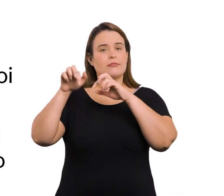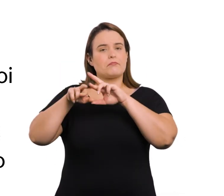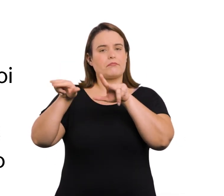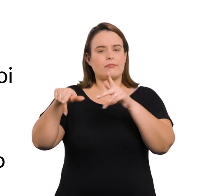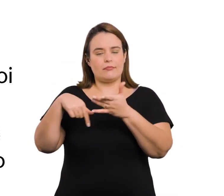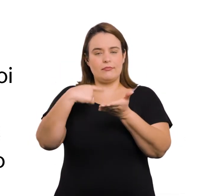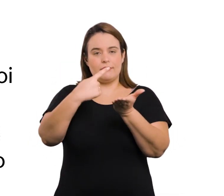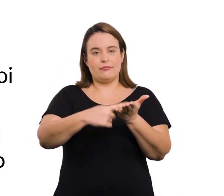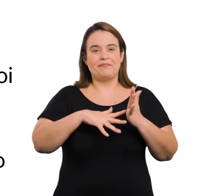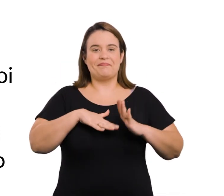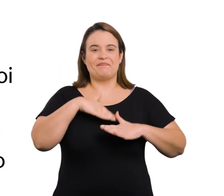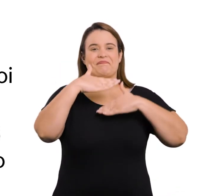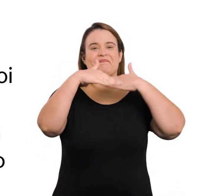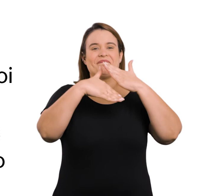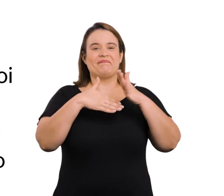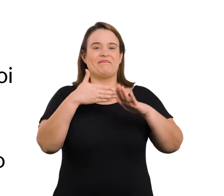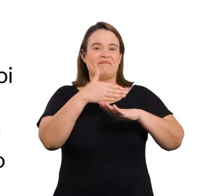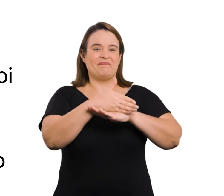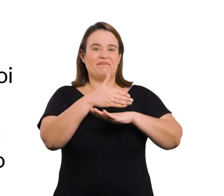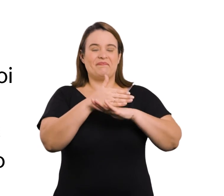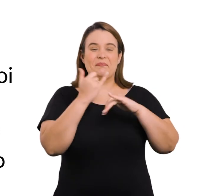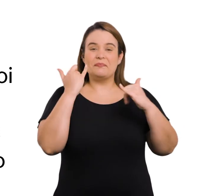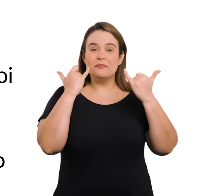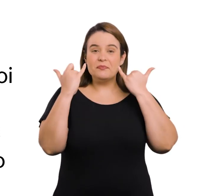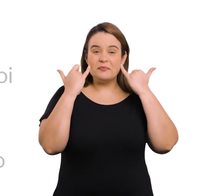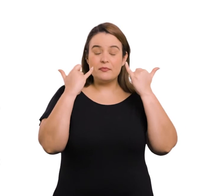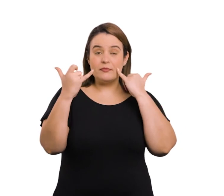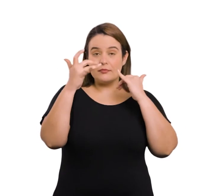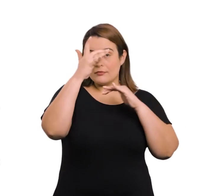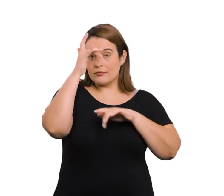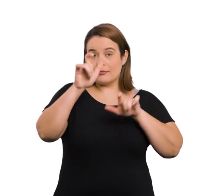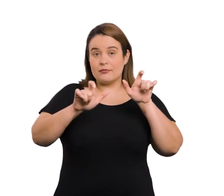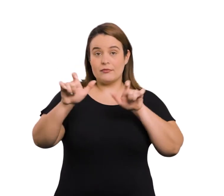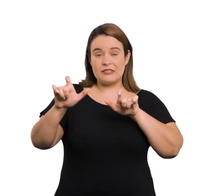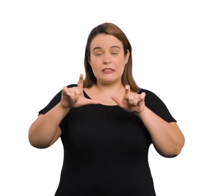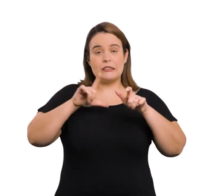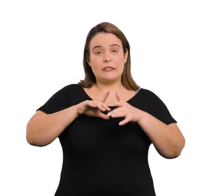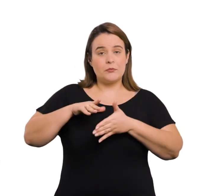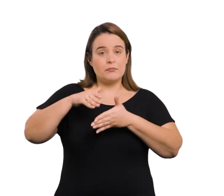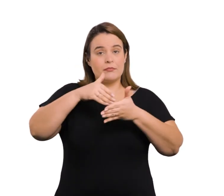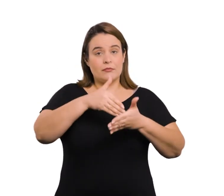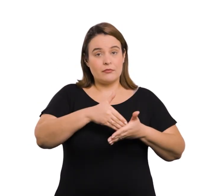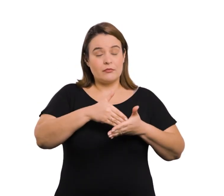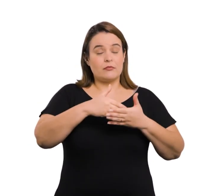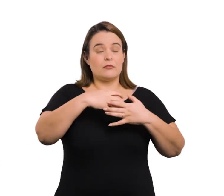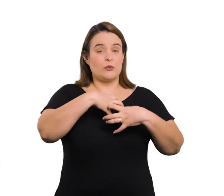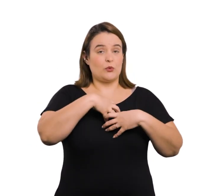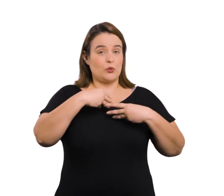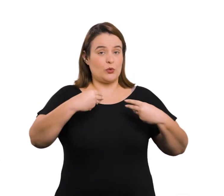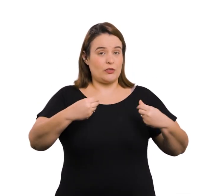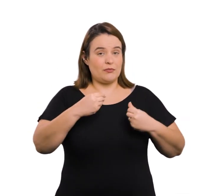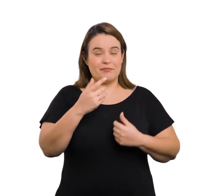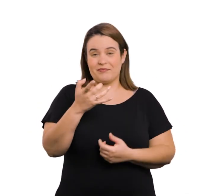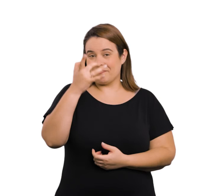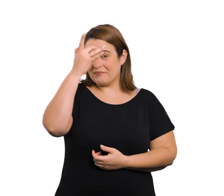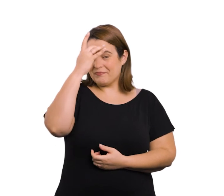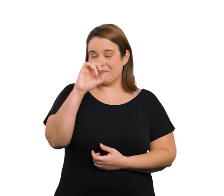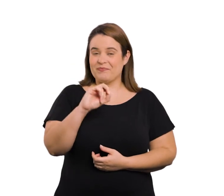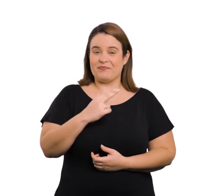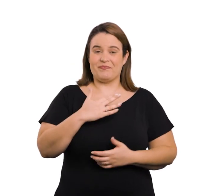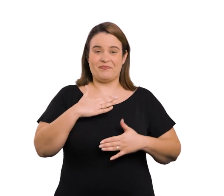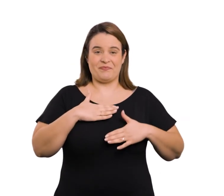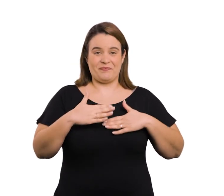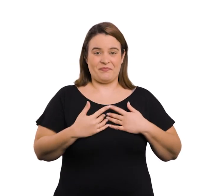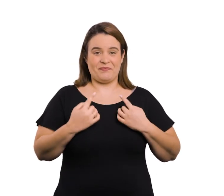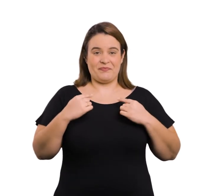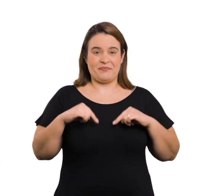organizações comprometidas com o desenvolvimento de acesso às informações por pessoas que têm limitações sensoriais, cognitivas